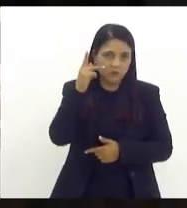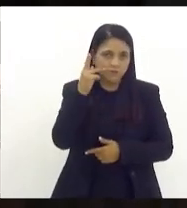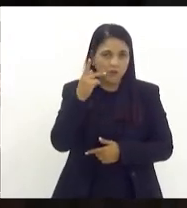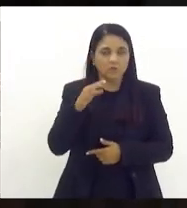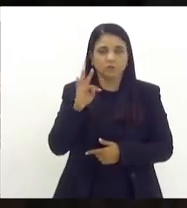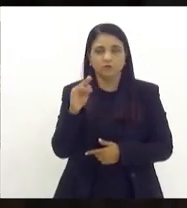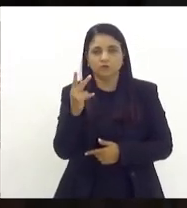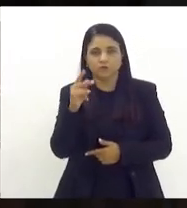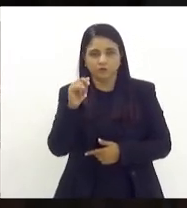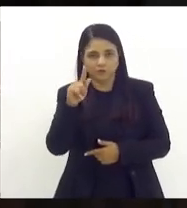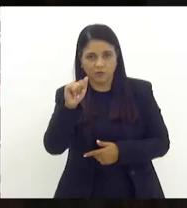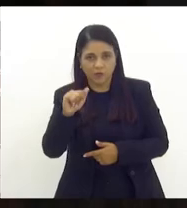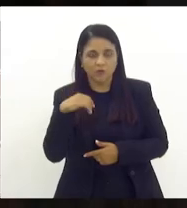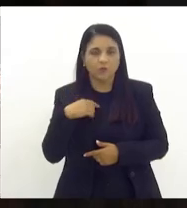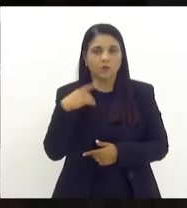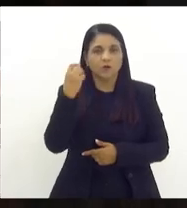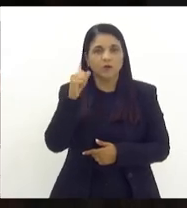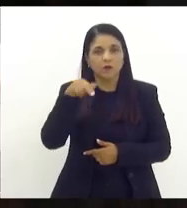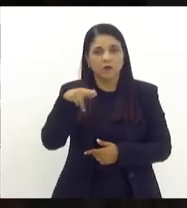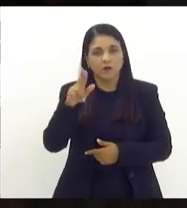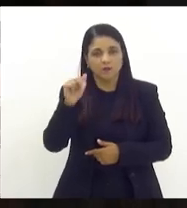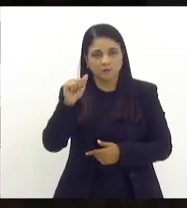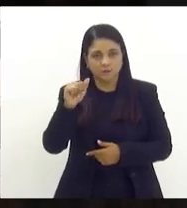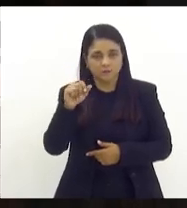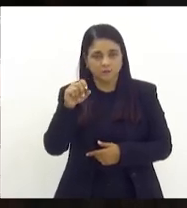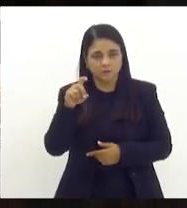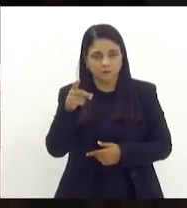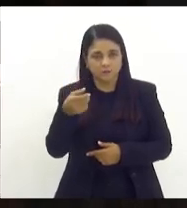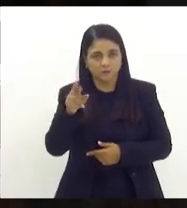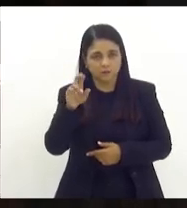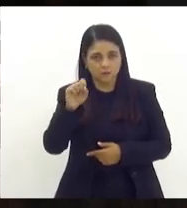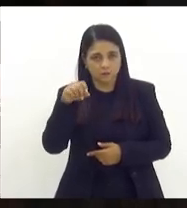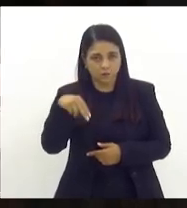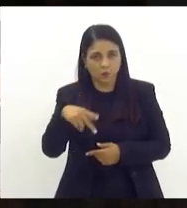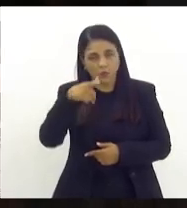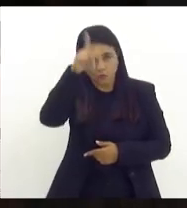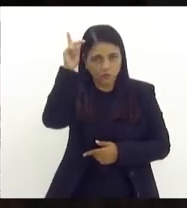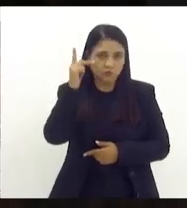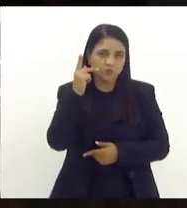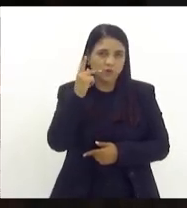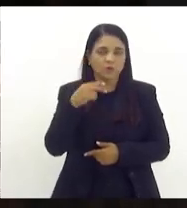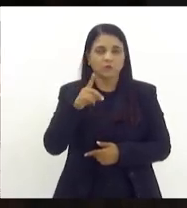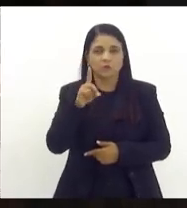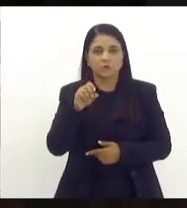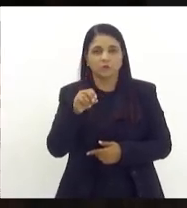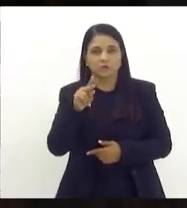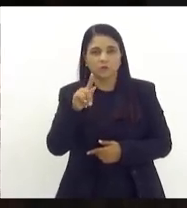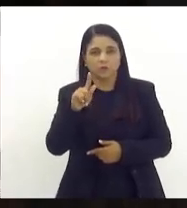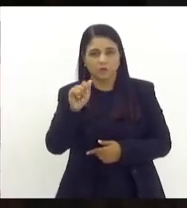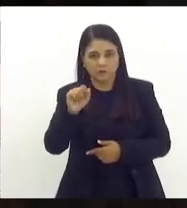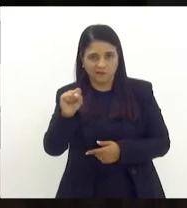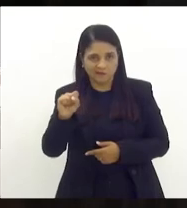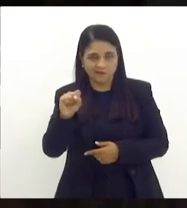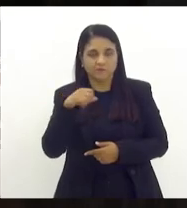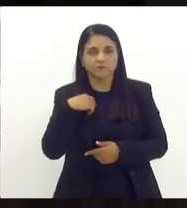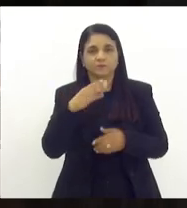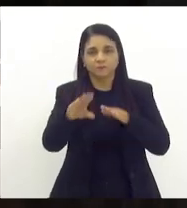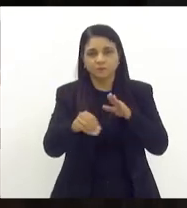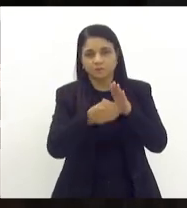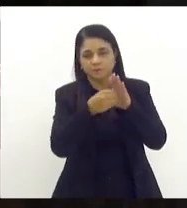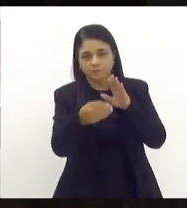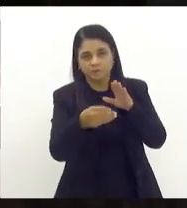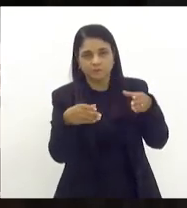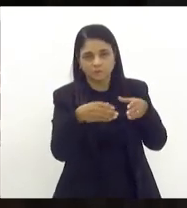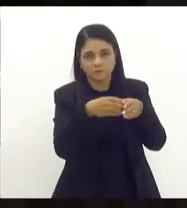Tiago Rangel Anderson Moraes Luiz Paulo e Douglas ruas ele antes parecidas das